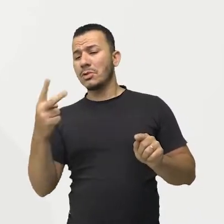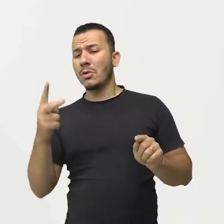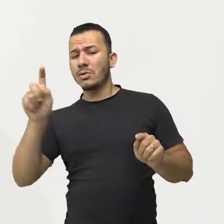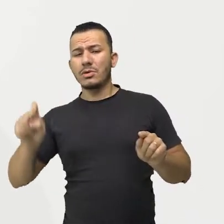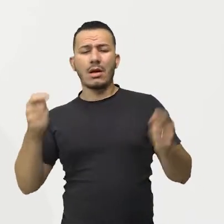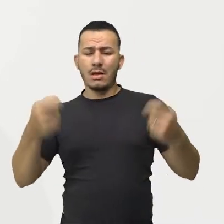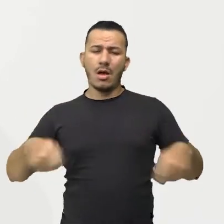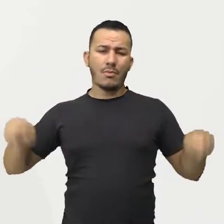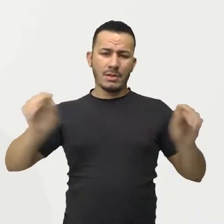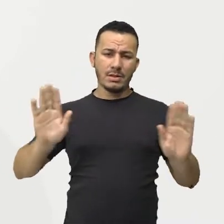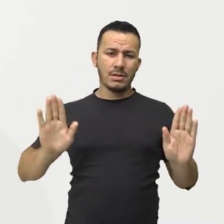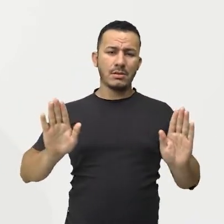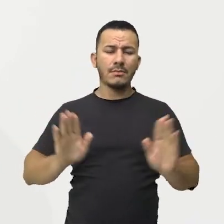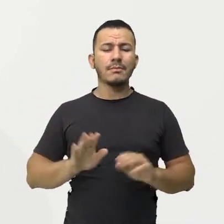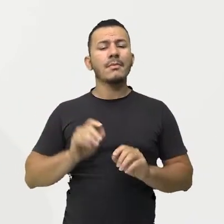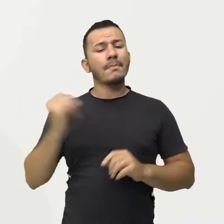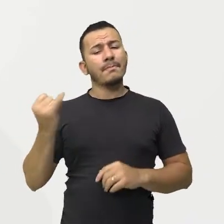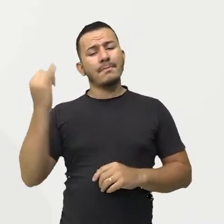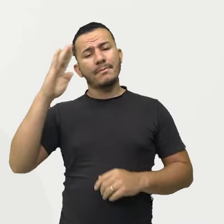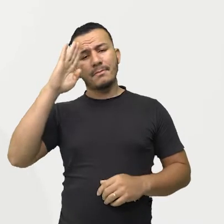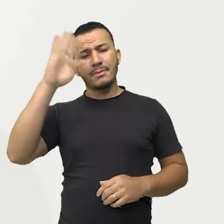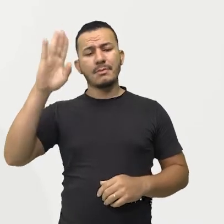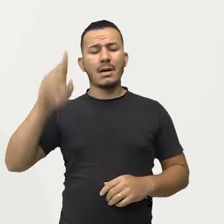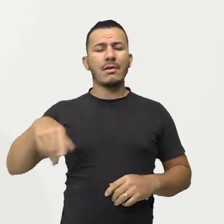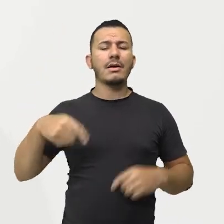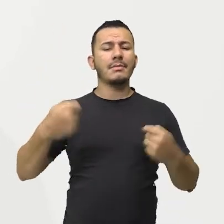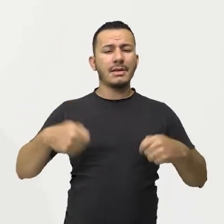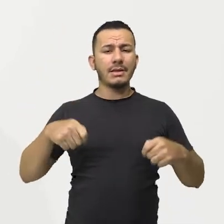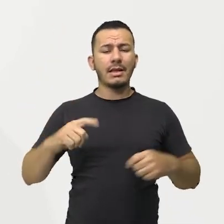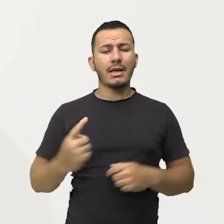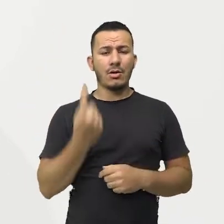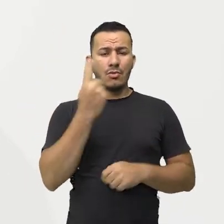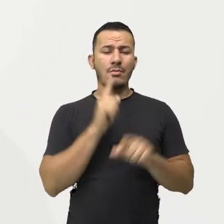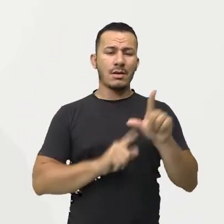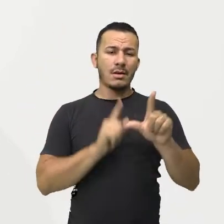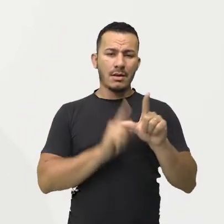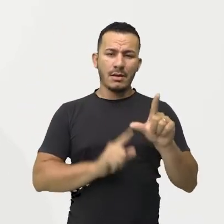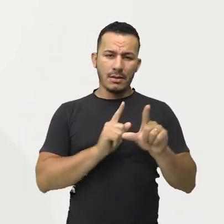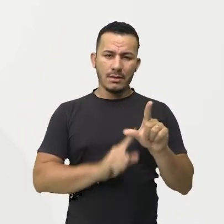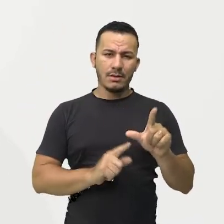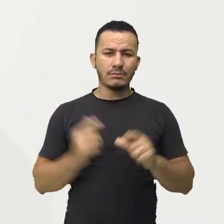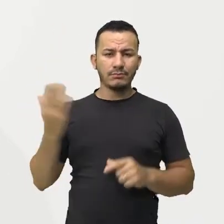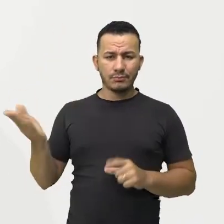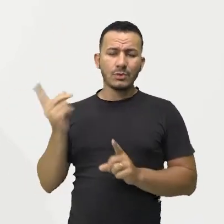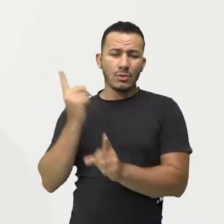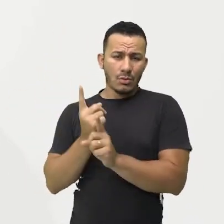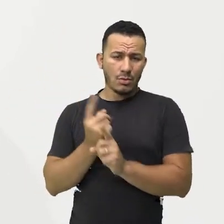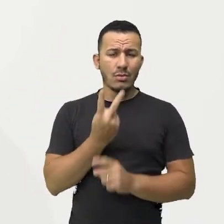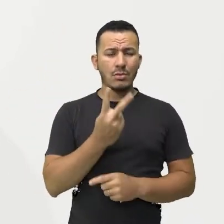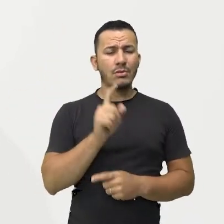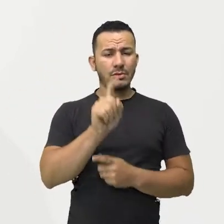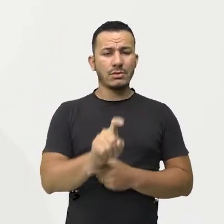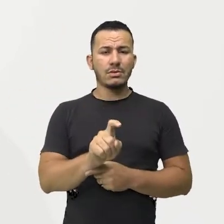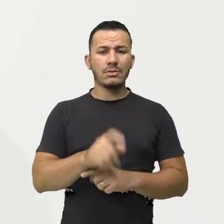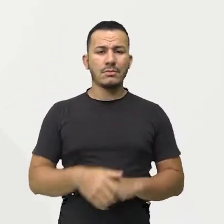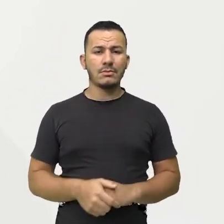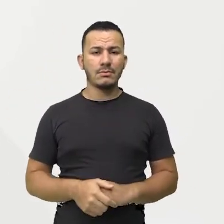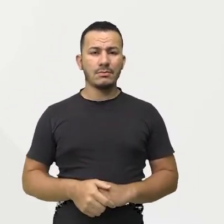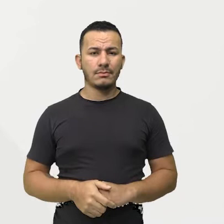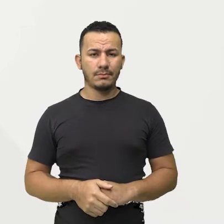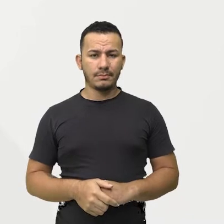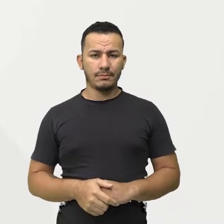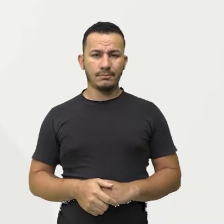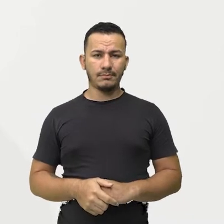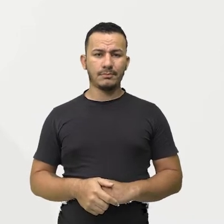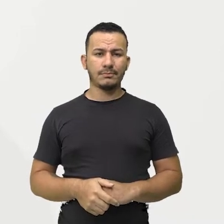vezes não. O que é importante é que tem que ter pelo menos uma variável que nós temos nessa equação, tá bom?